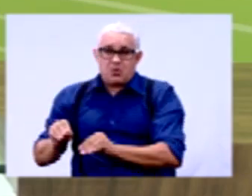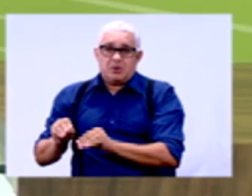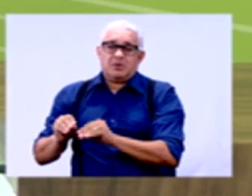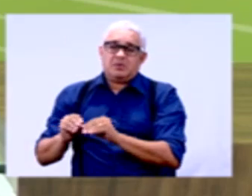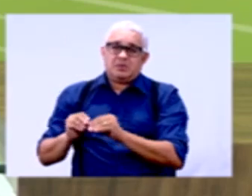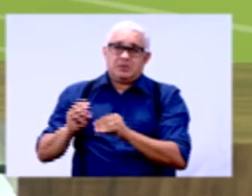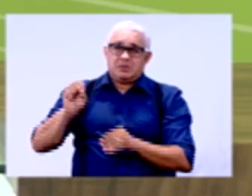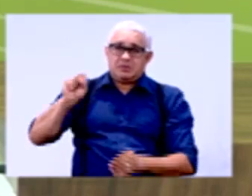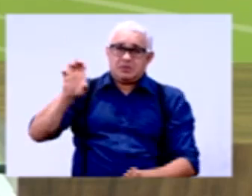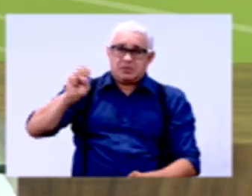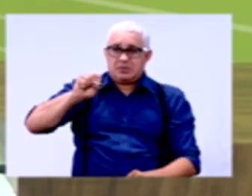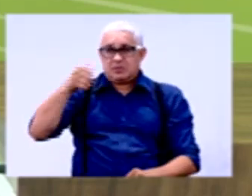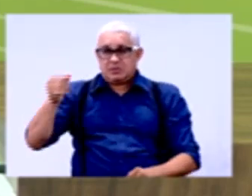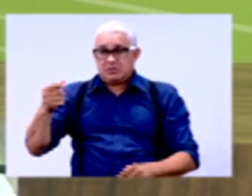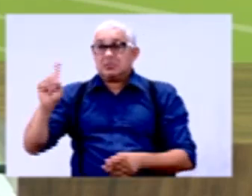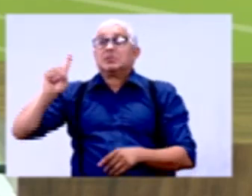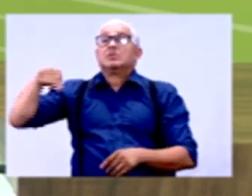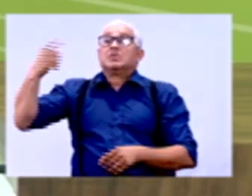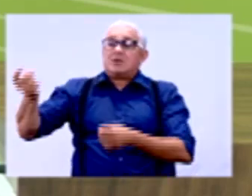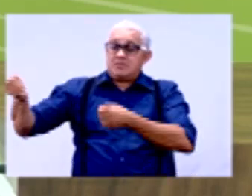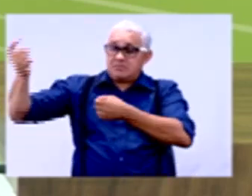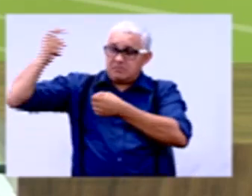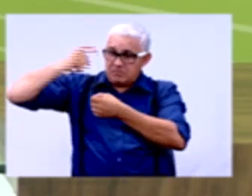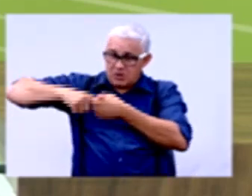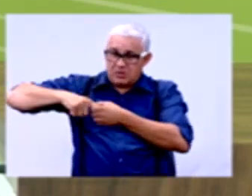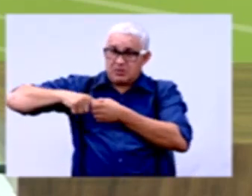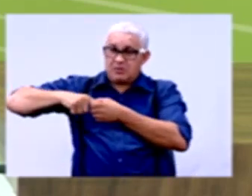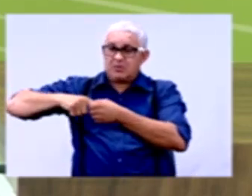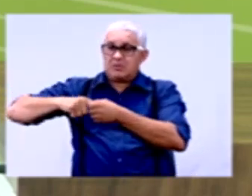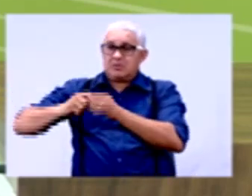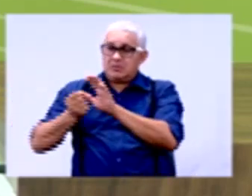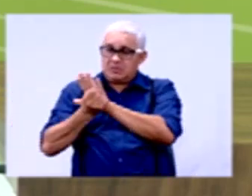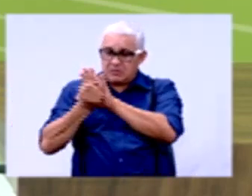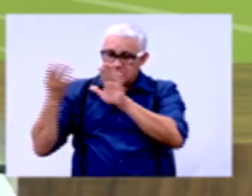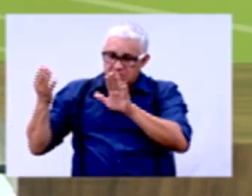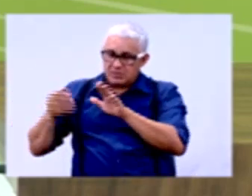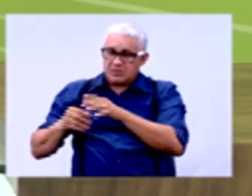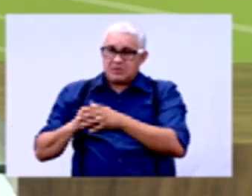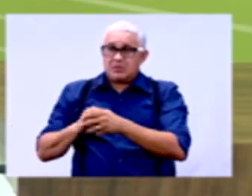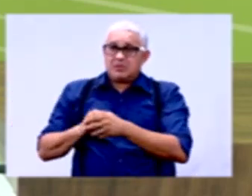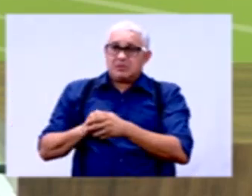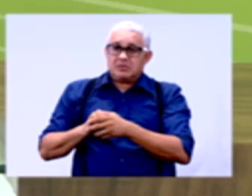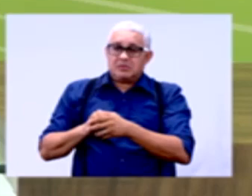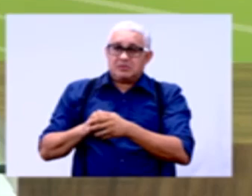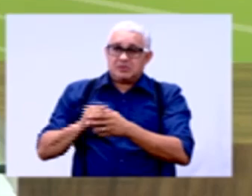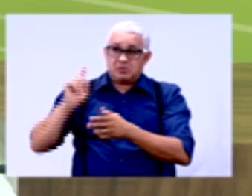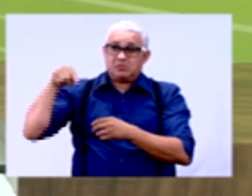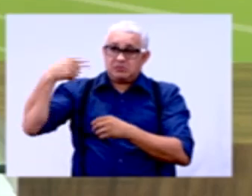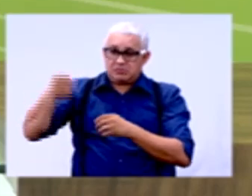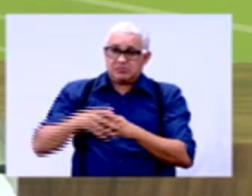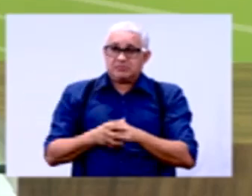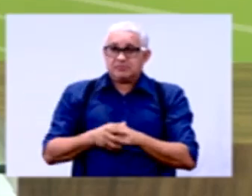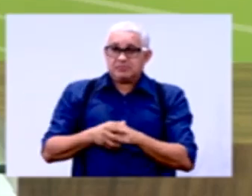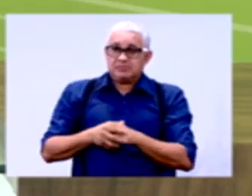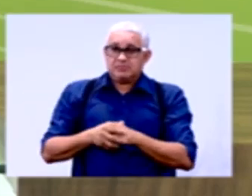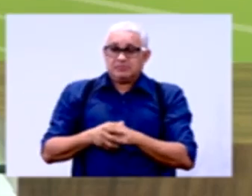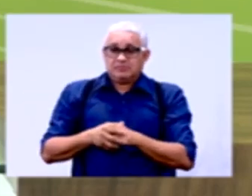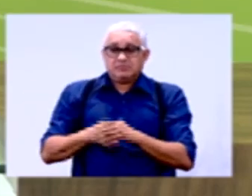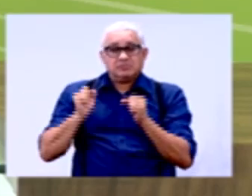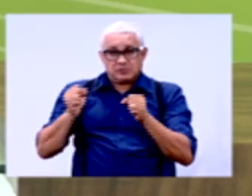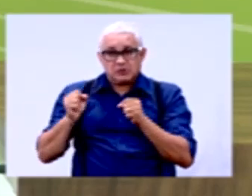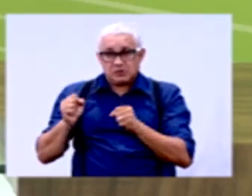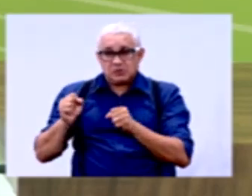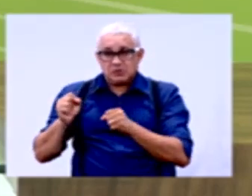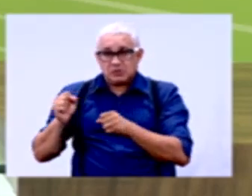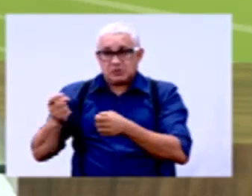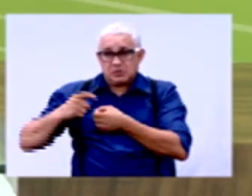sessão e voltado a acessar a aplicação em um momento posterior, podendo então